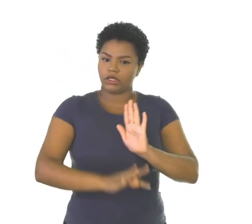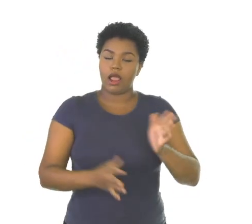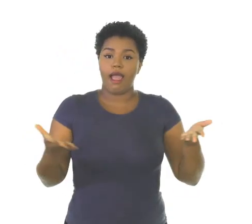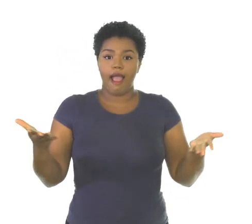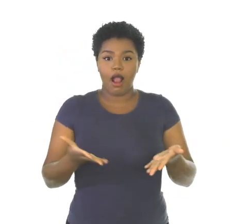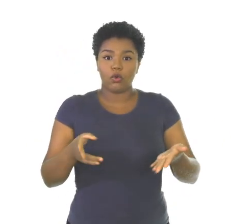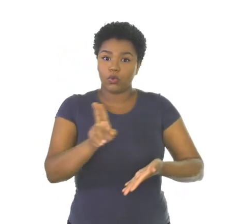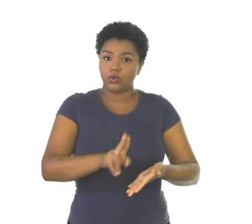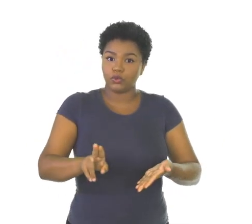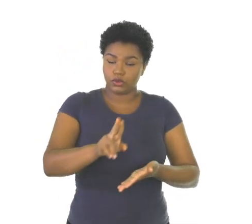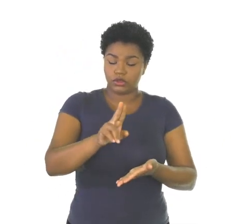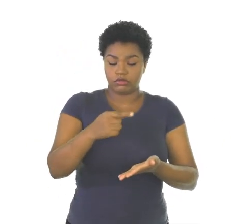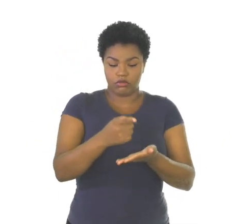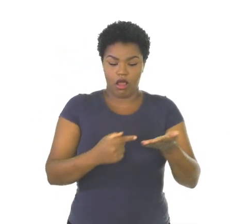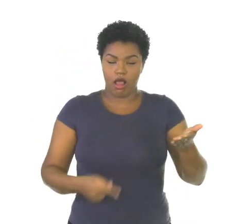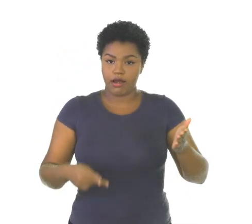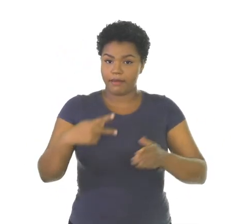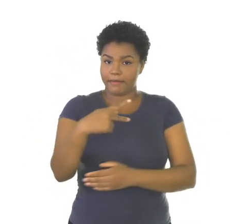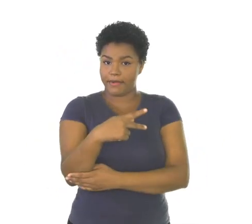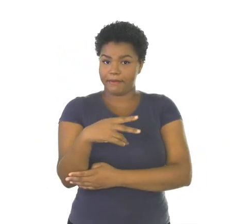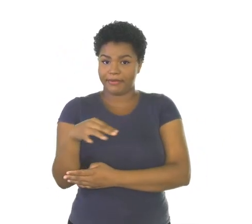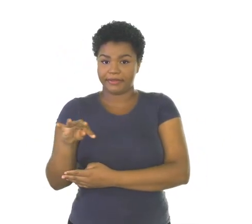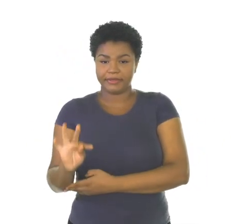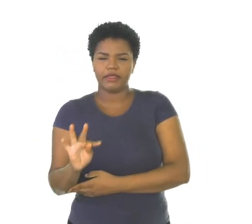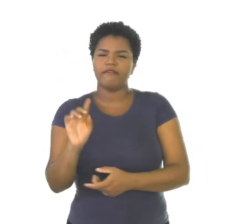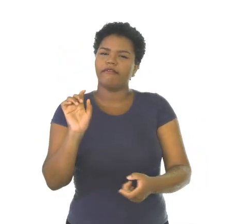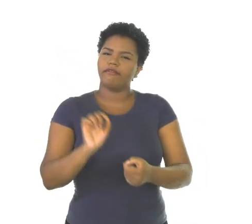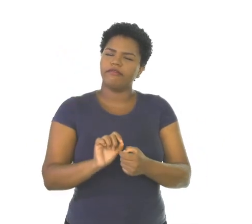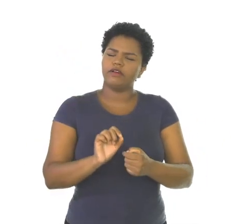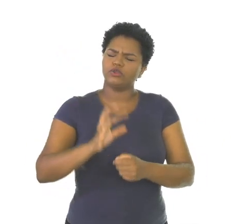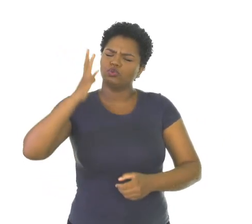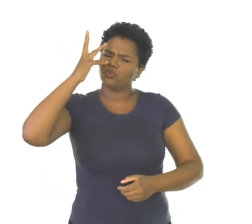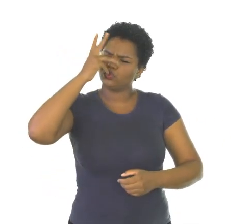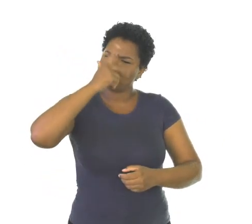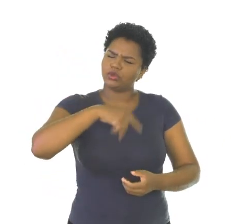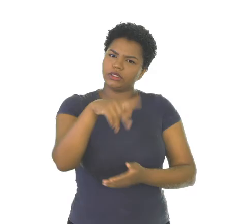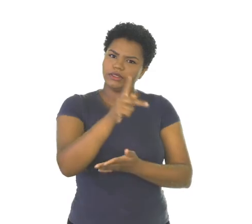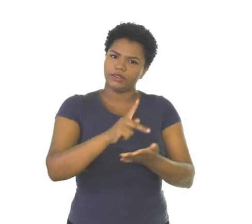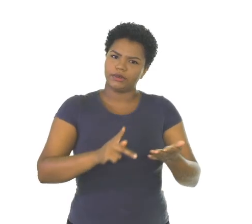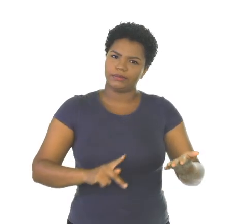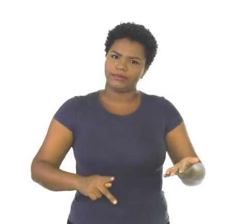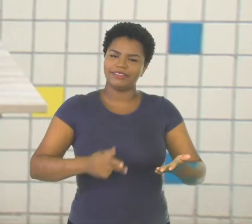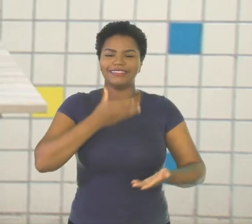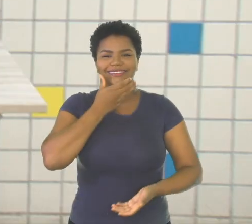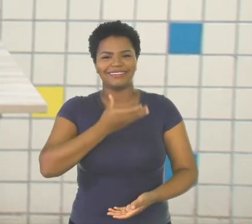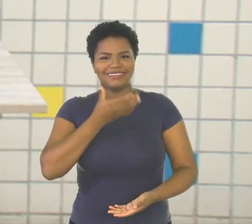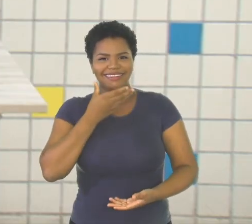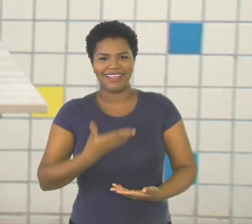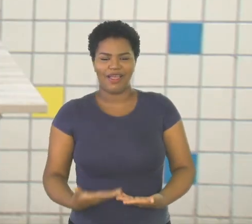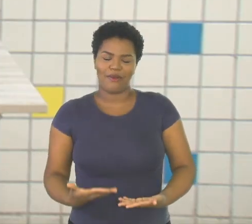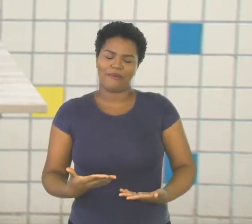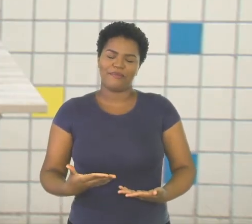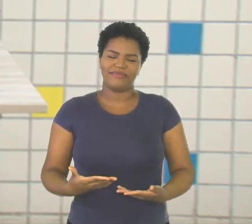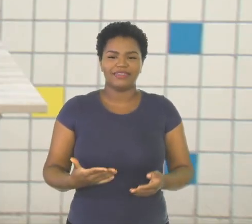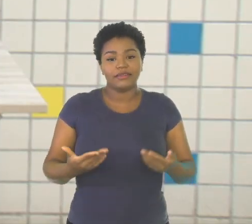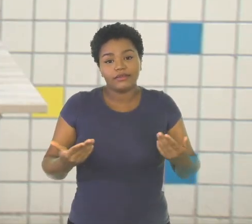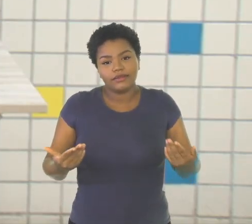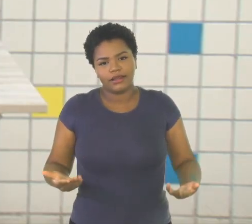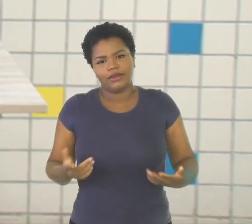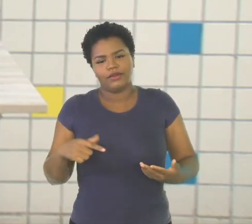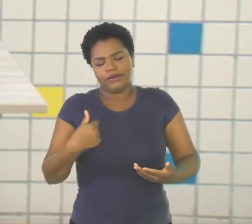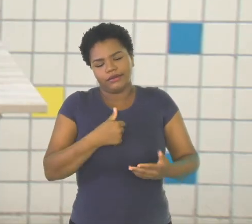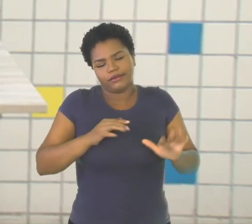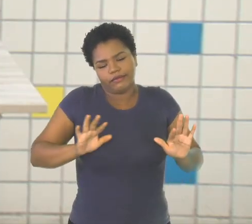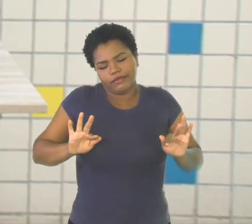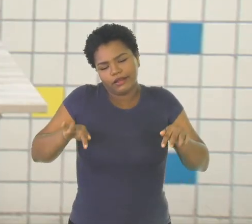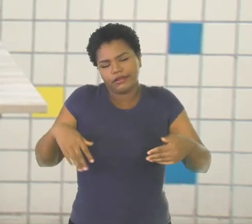o seu caderno de PPT, faça um lindo poema de Natal. E assim, chegamos ao final